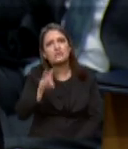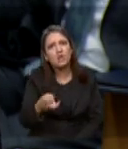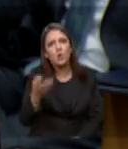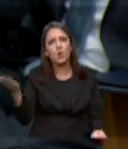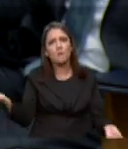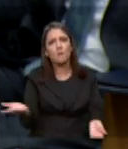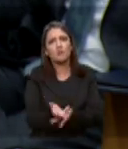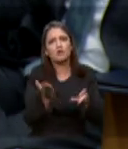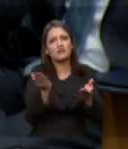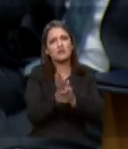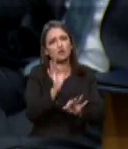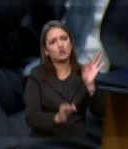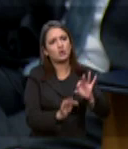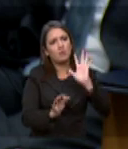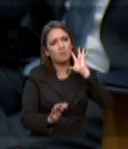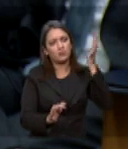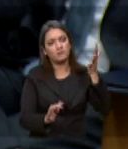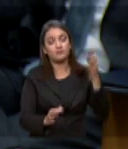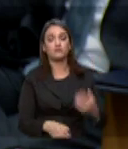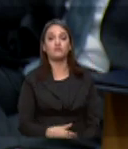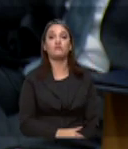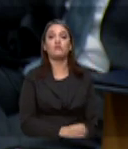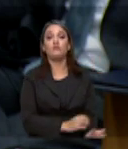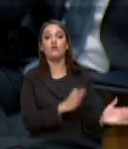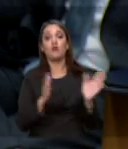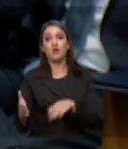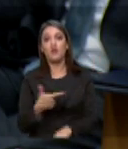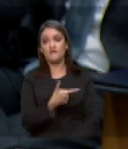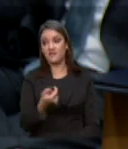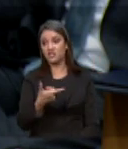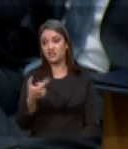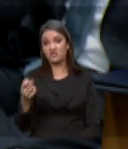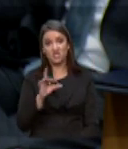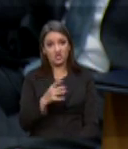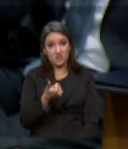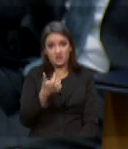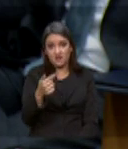processos sancionadores. Em 2020, foram apenas 17.